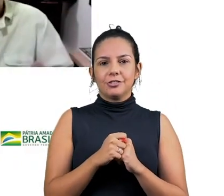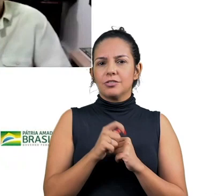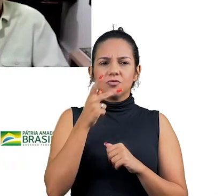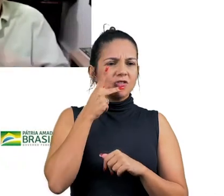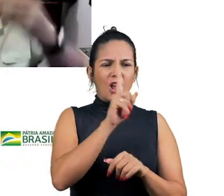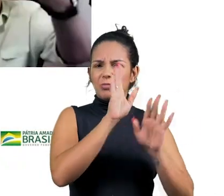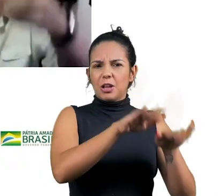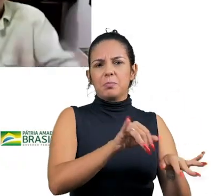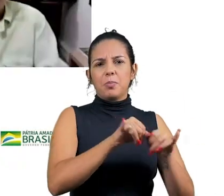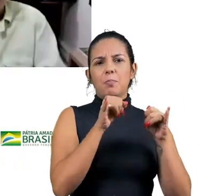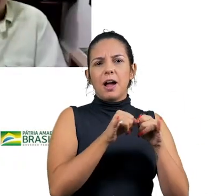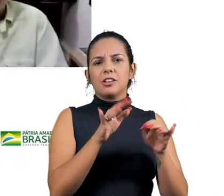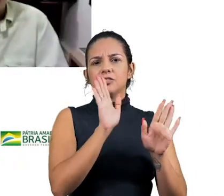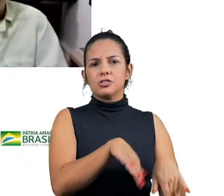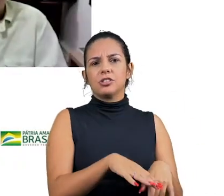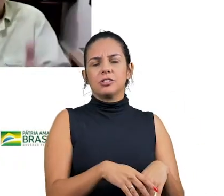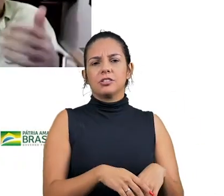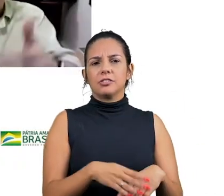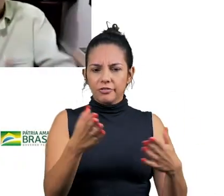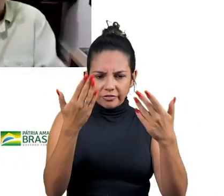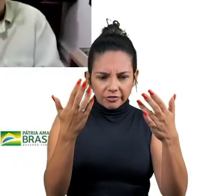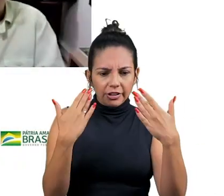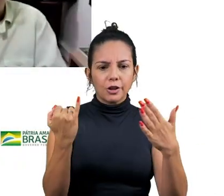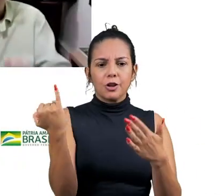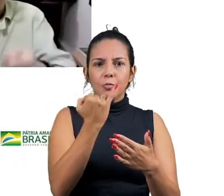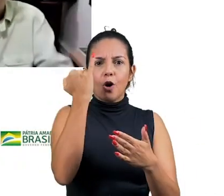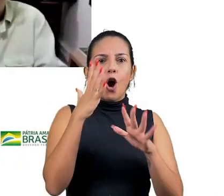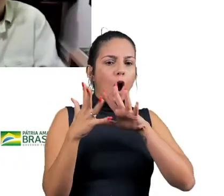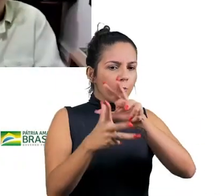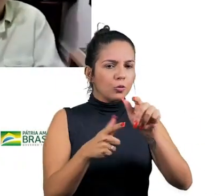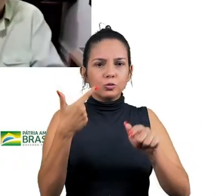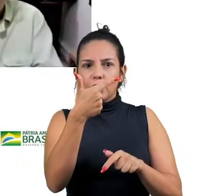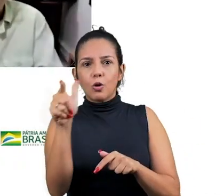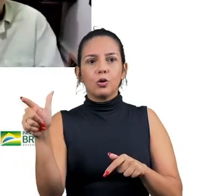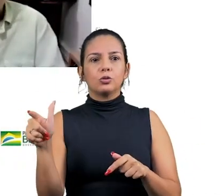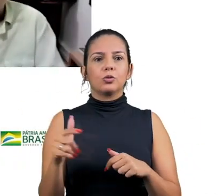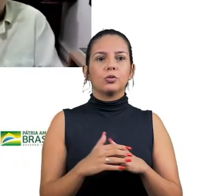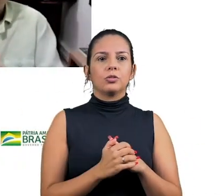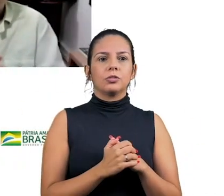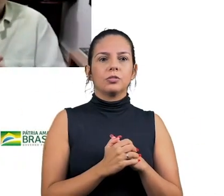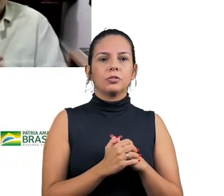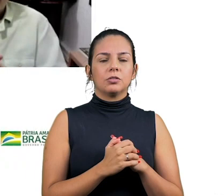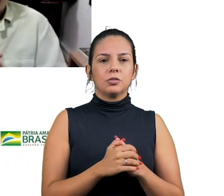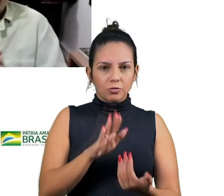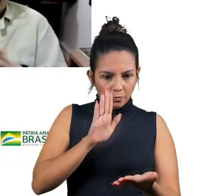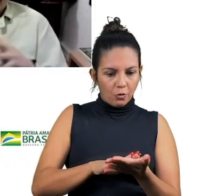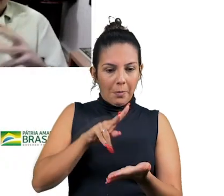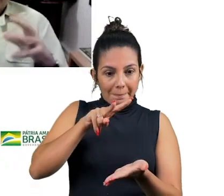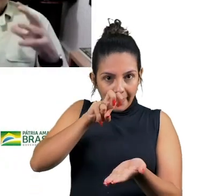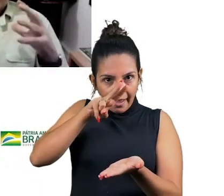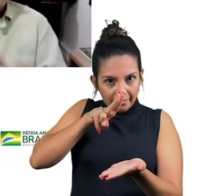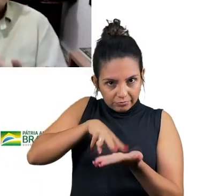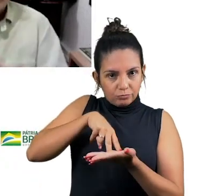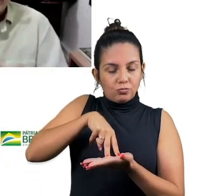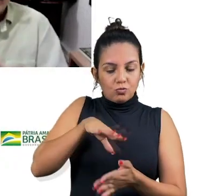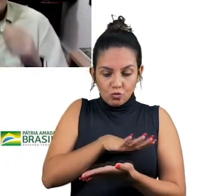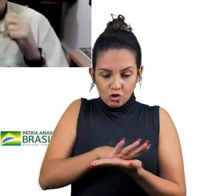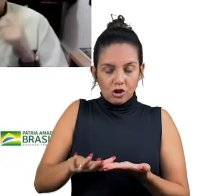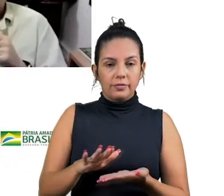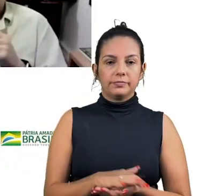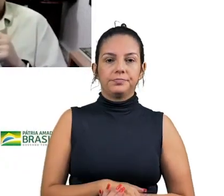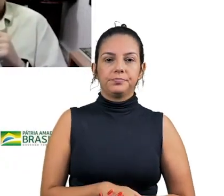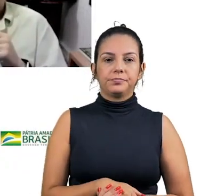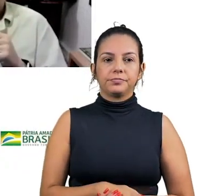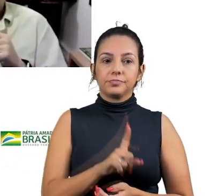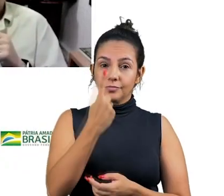é tudo bobagem dos burocratas, vem cá, não, o mundo é outro aqui, vou botar o pé no chão. Isso